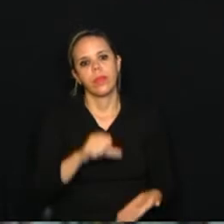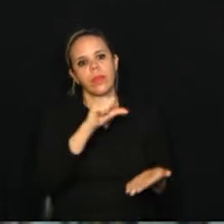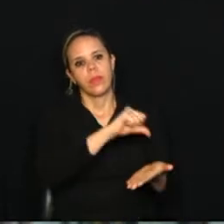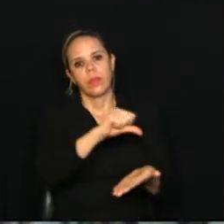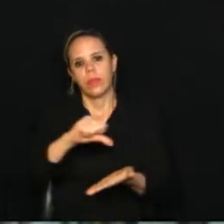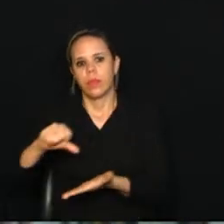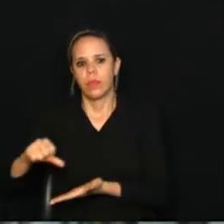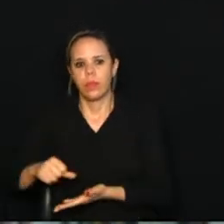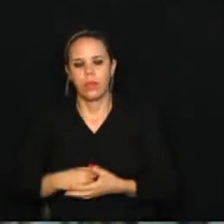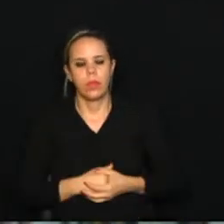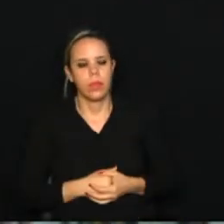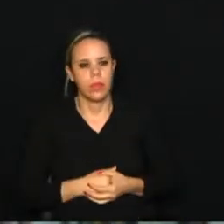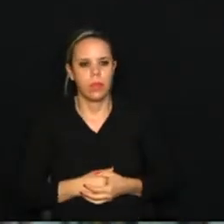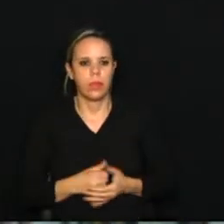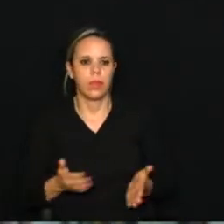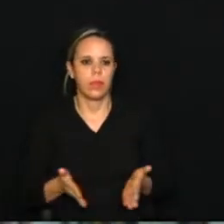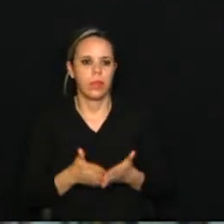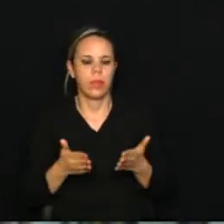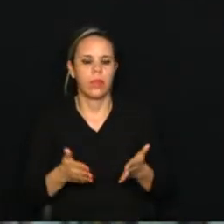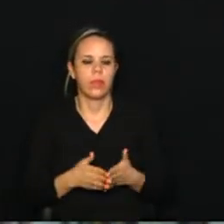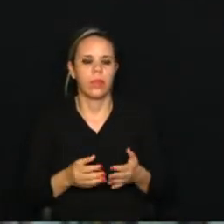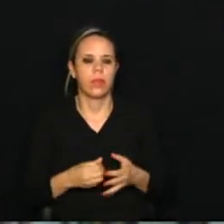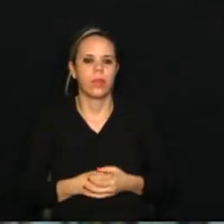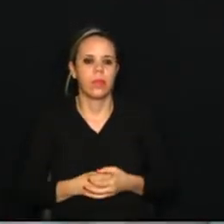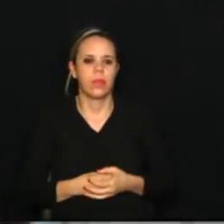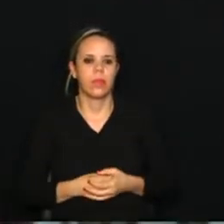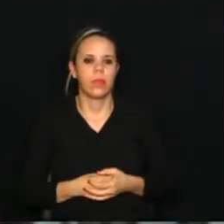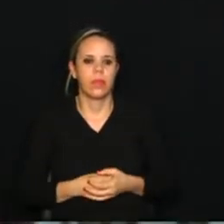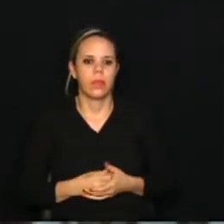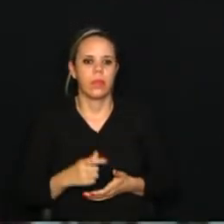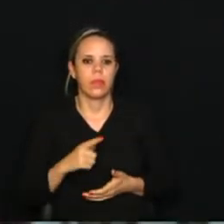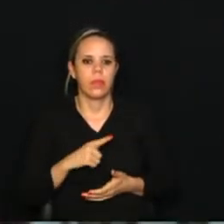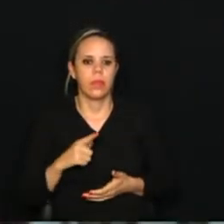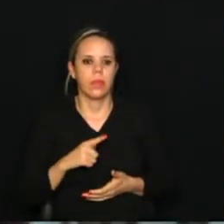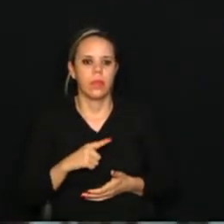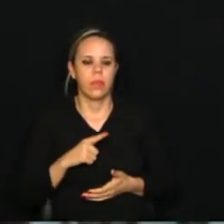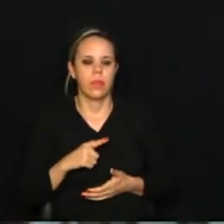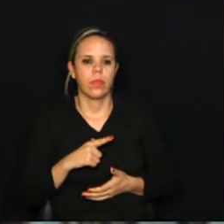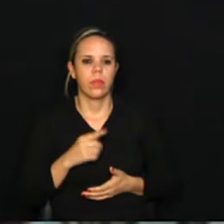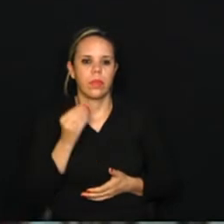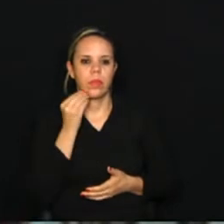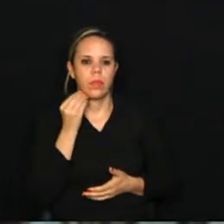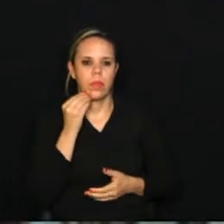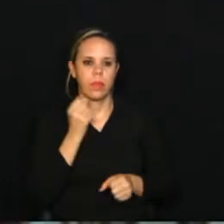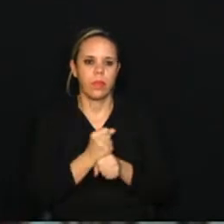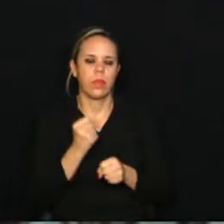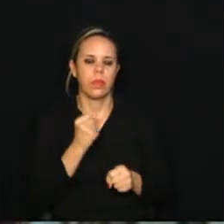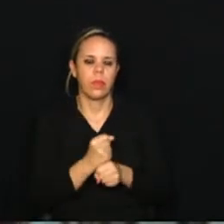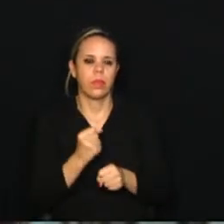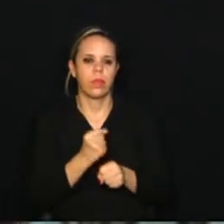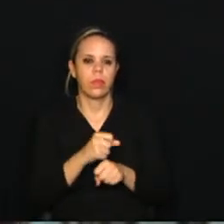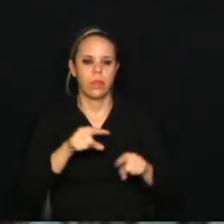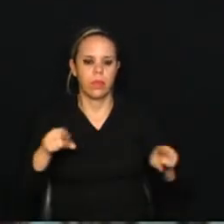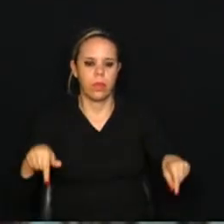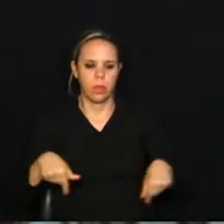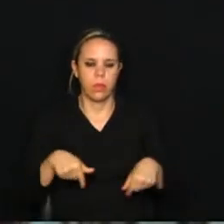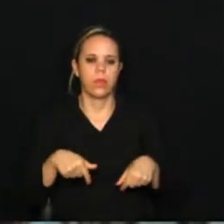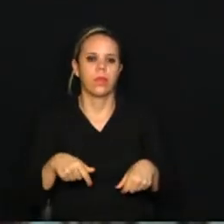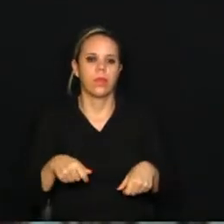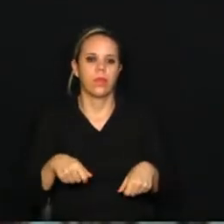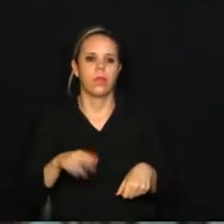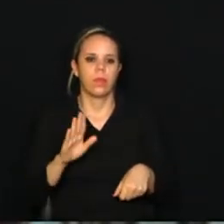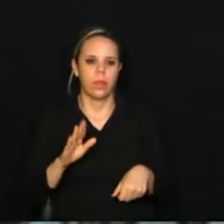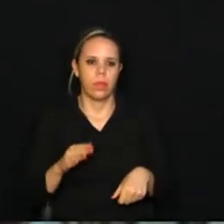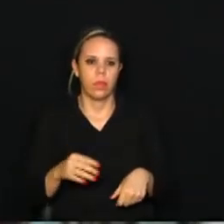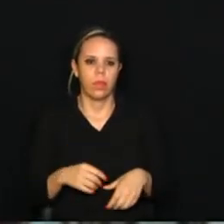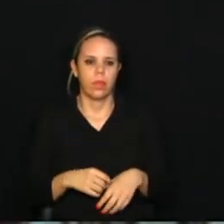regiões carentes e que têm espaço para construir mais salas.